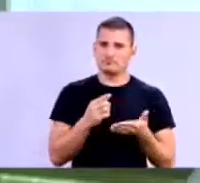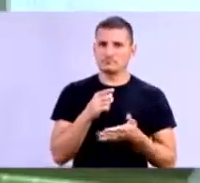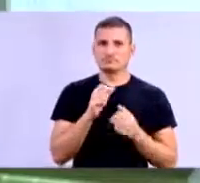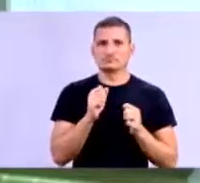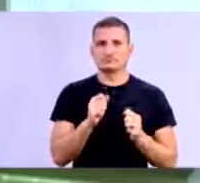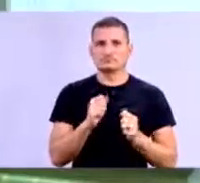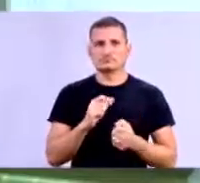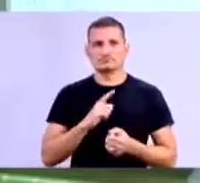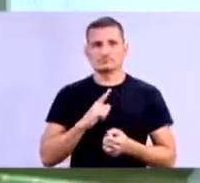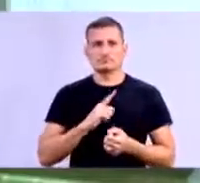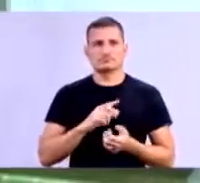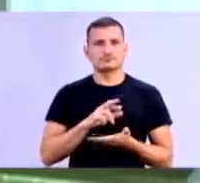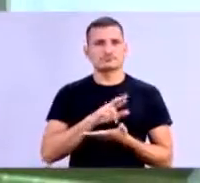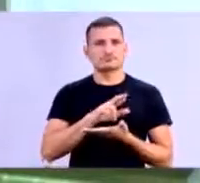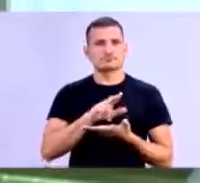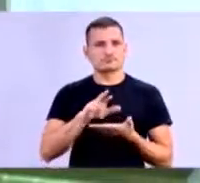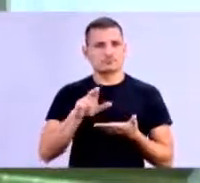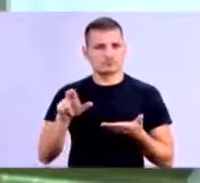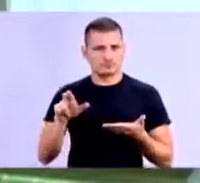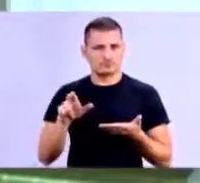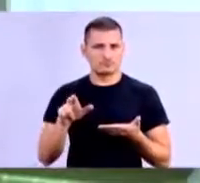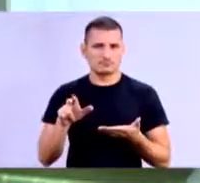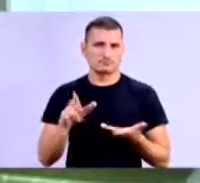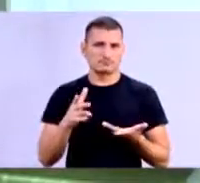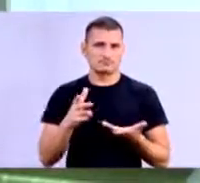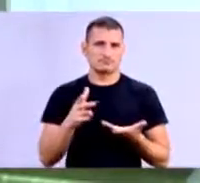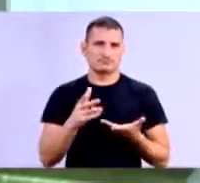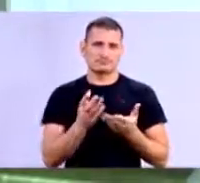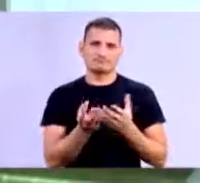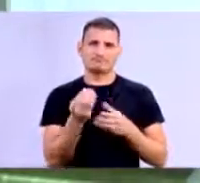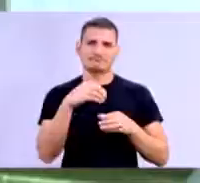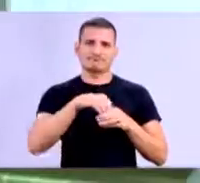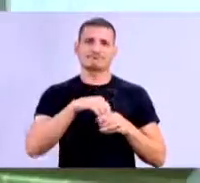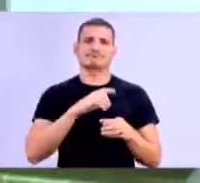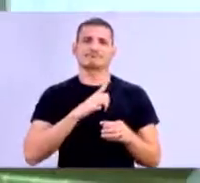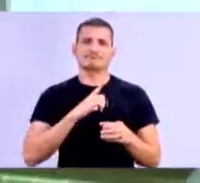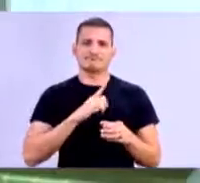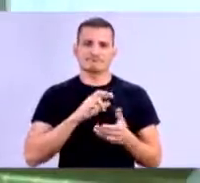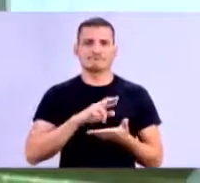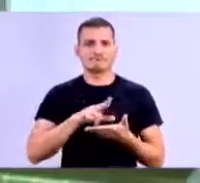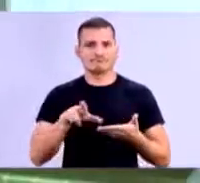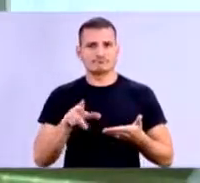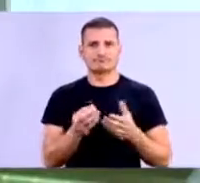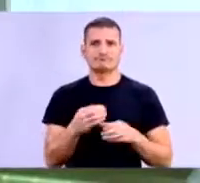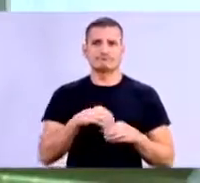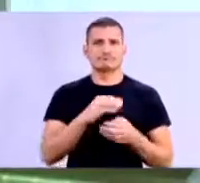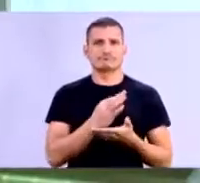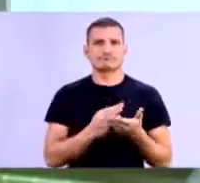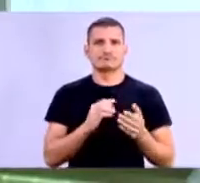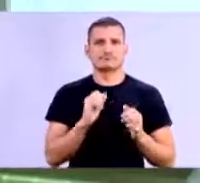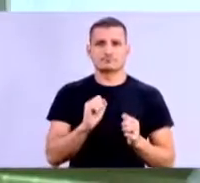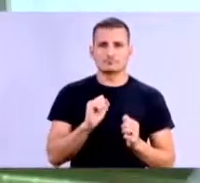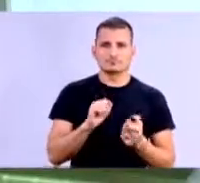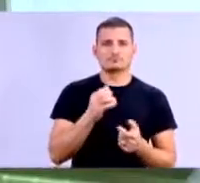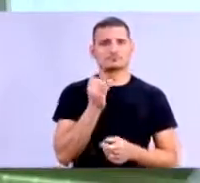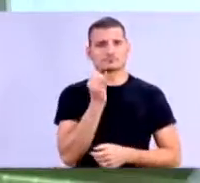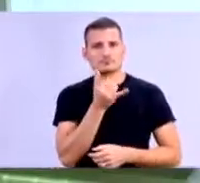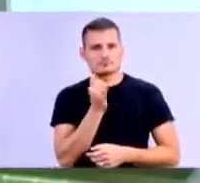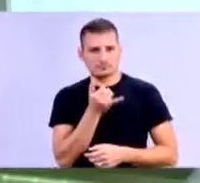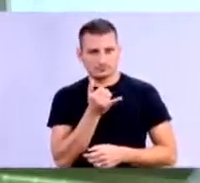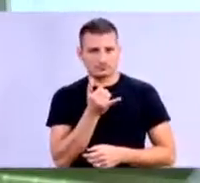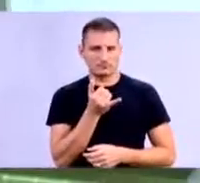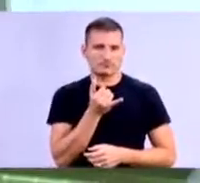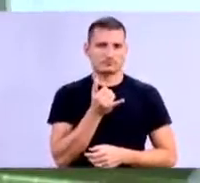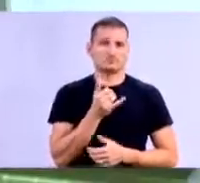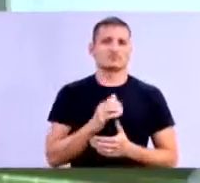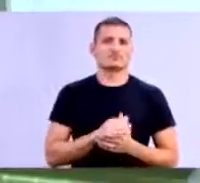pode possuir vários tipos impregnados dentro dele. Um texto, ele pode ser predominantemente narrativo, que é esse